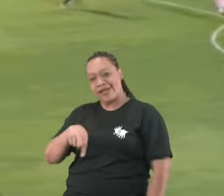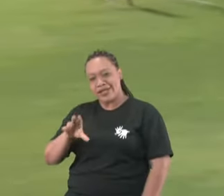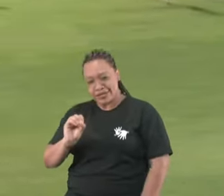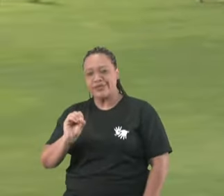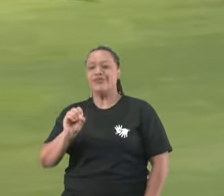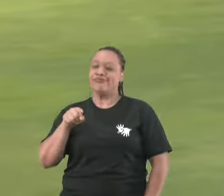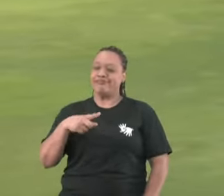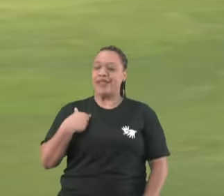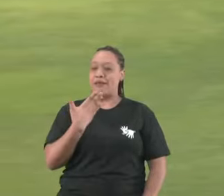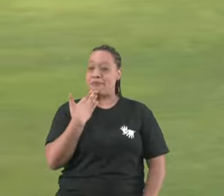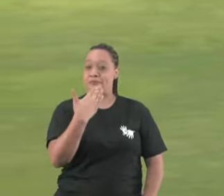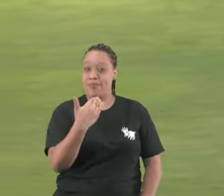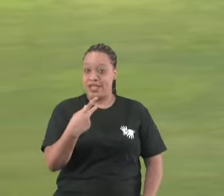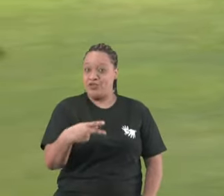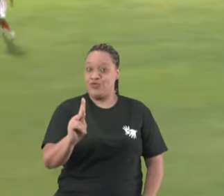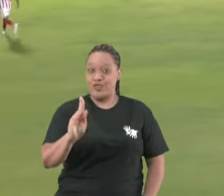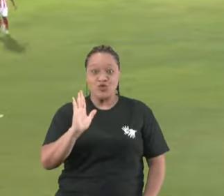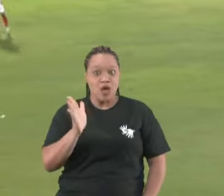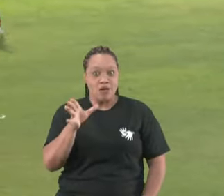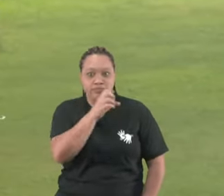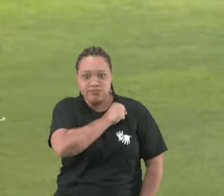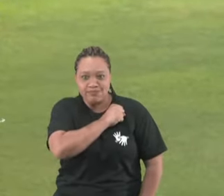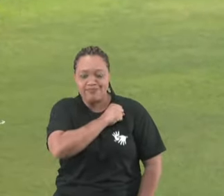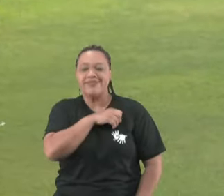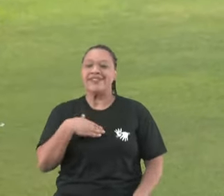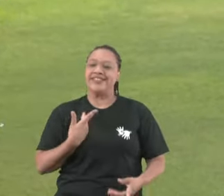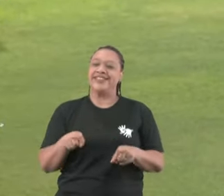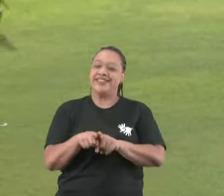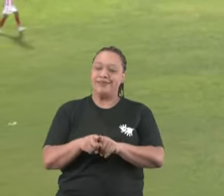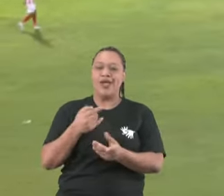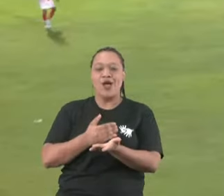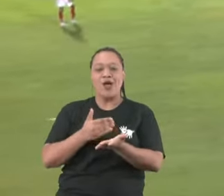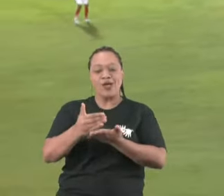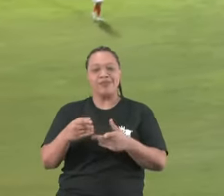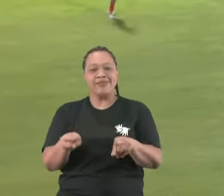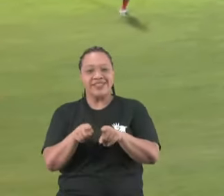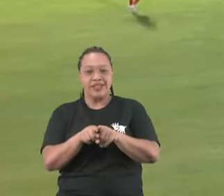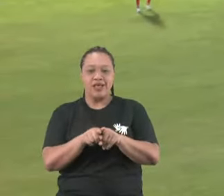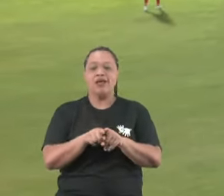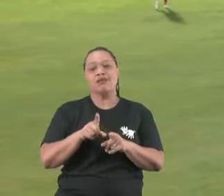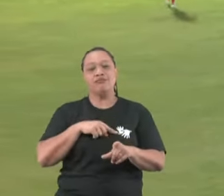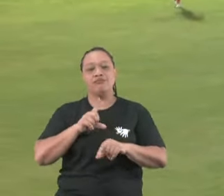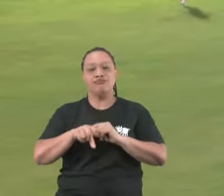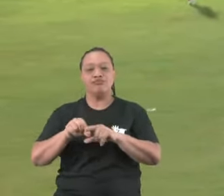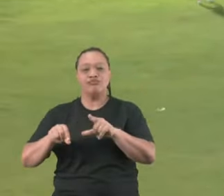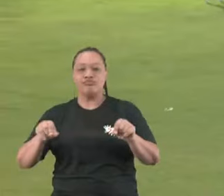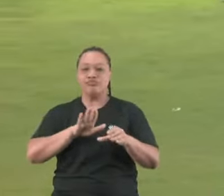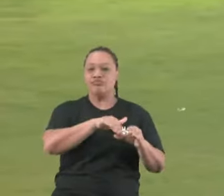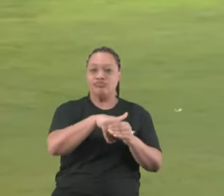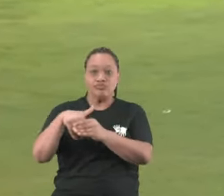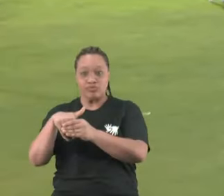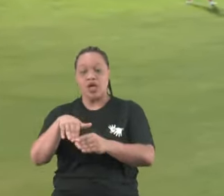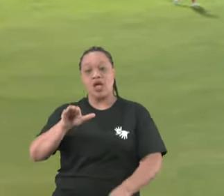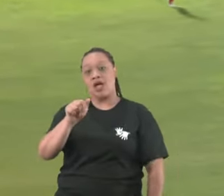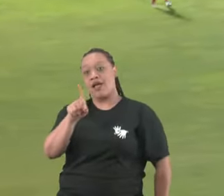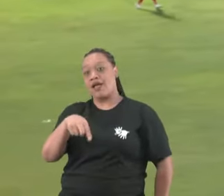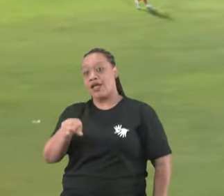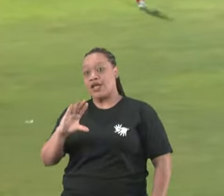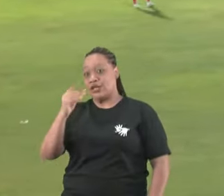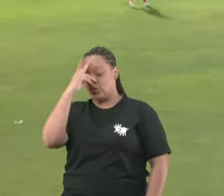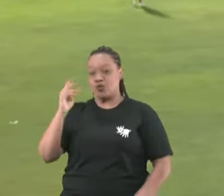azobenefícios.com.br e peça já o seu. Inclusive, daqui a pouco começaremos a nossa eleição para o craque Azo Benefícios, o craque do jogo.